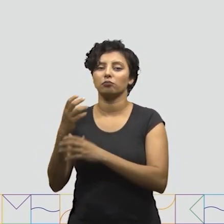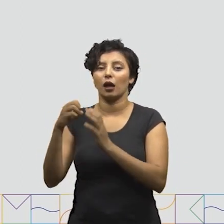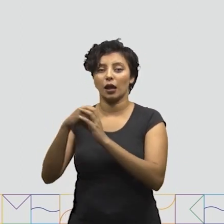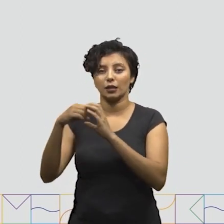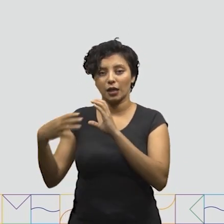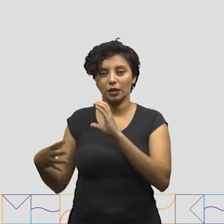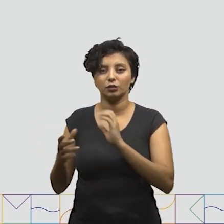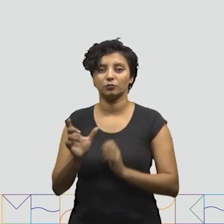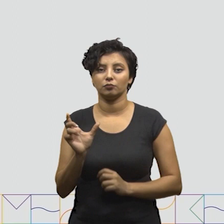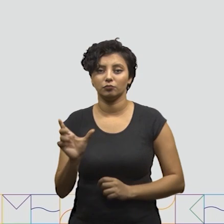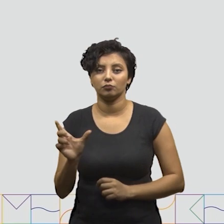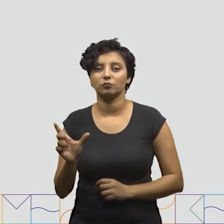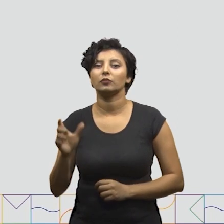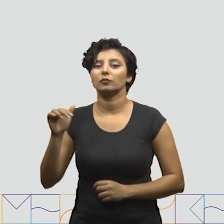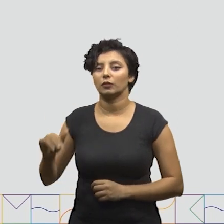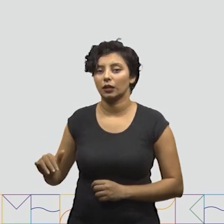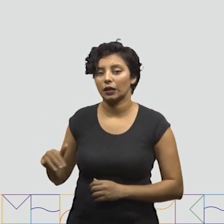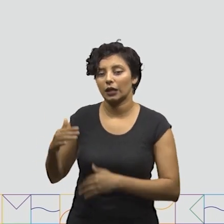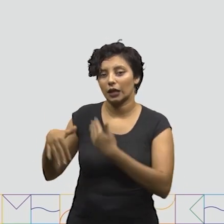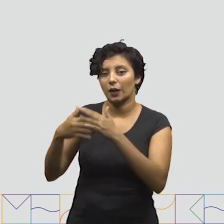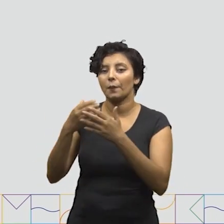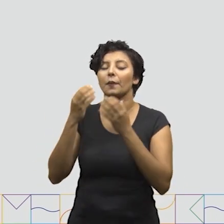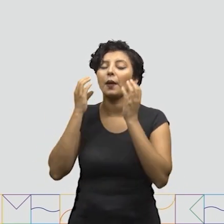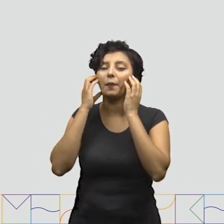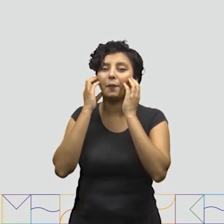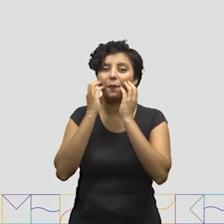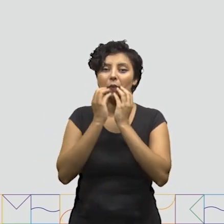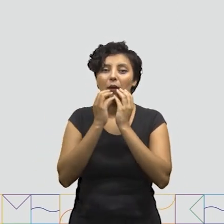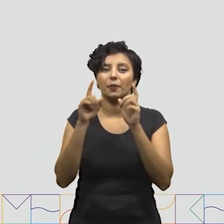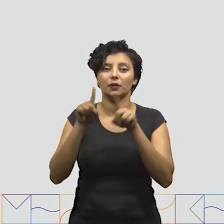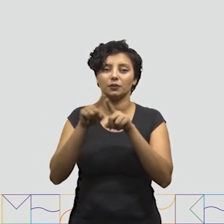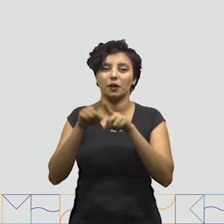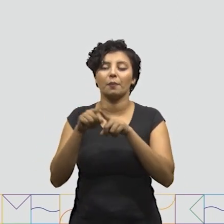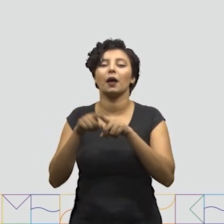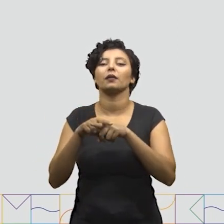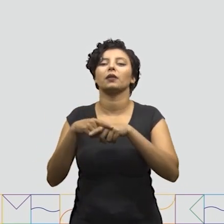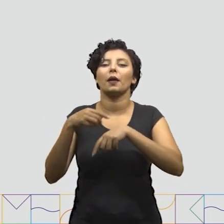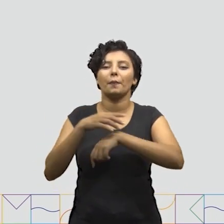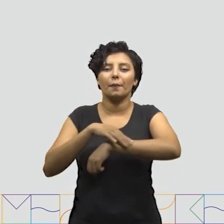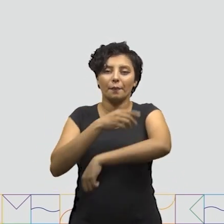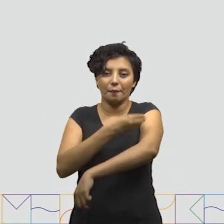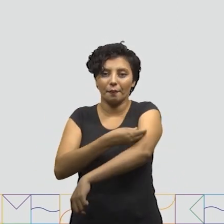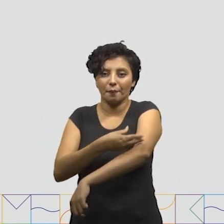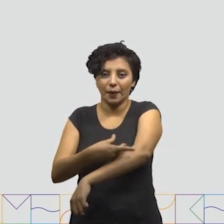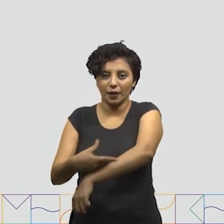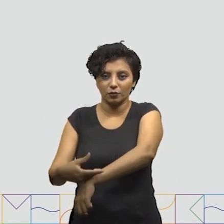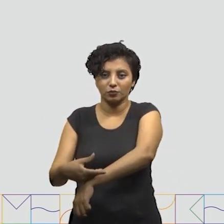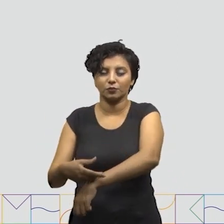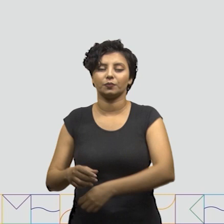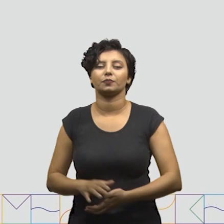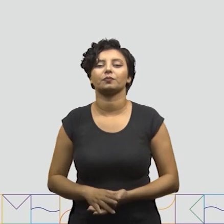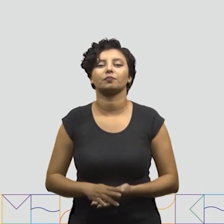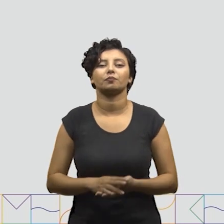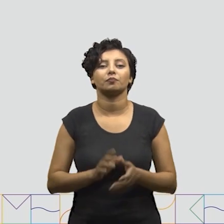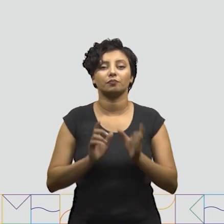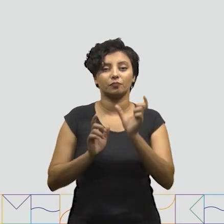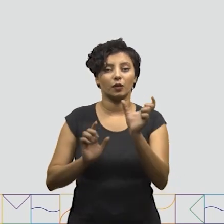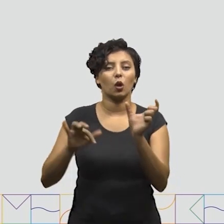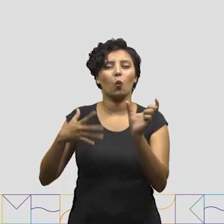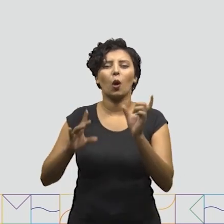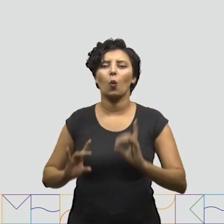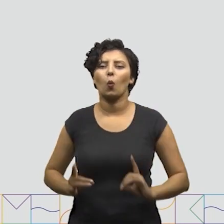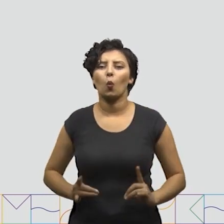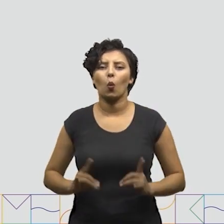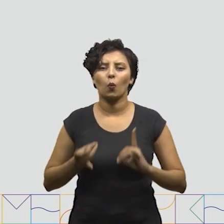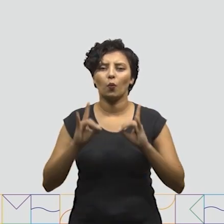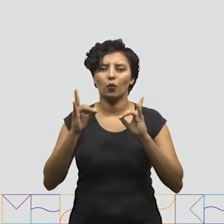características tracinho, como crescimento de barba e de pelos. Então, no primeiro espaço, você terá que dizer qual é